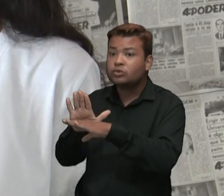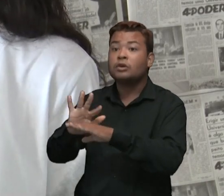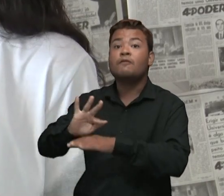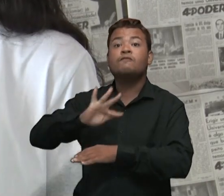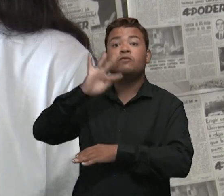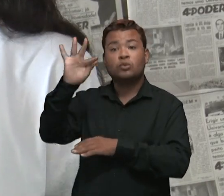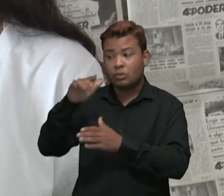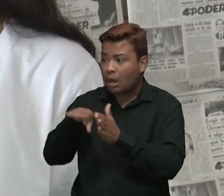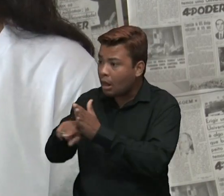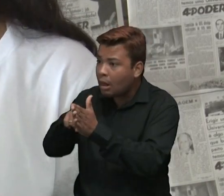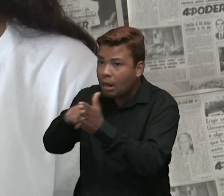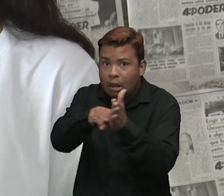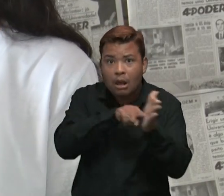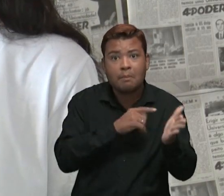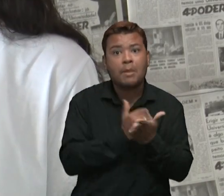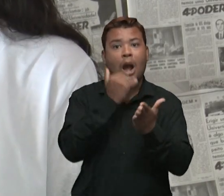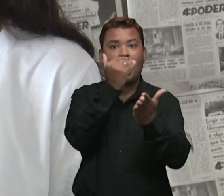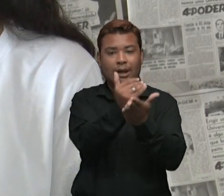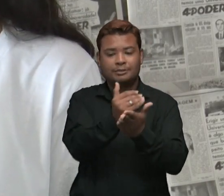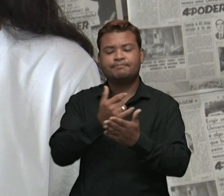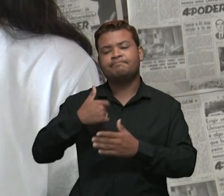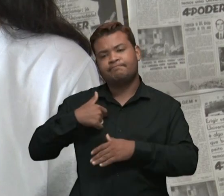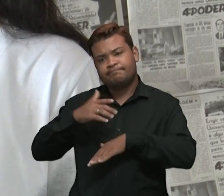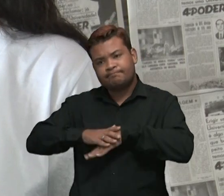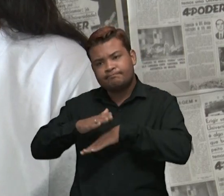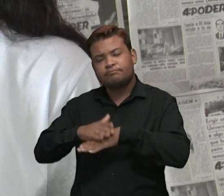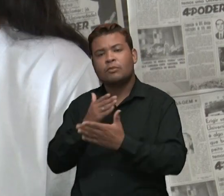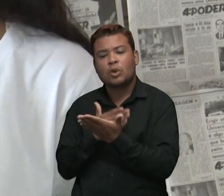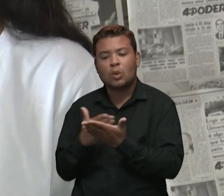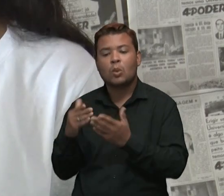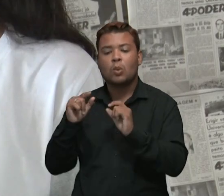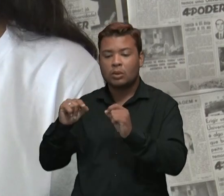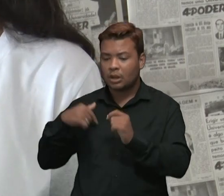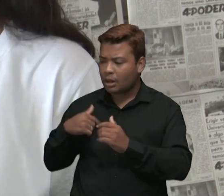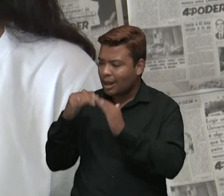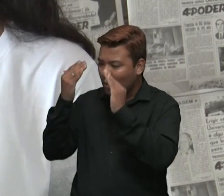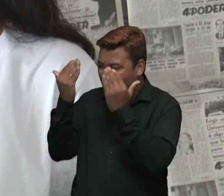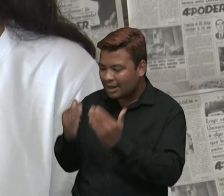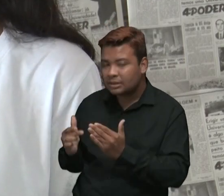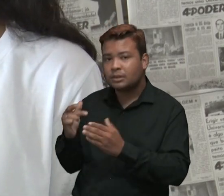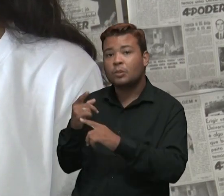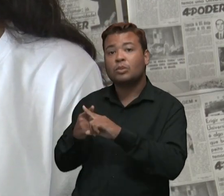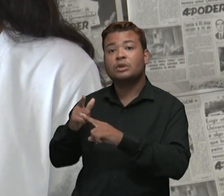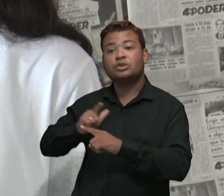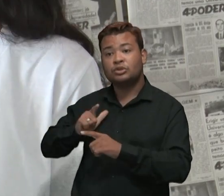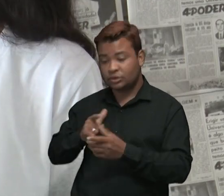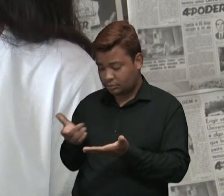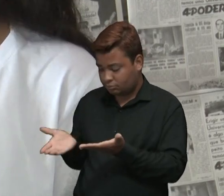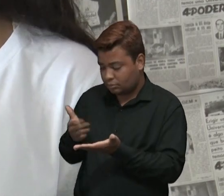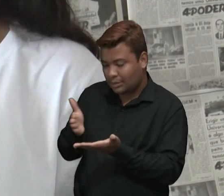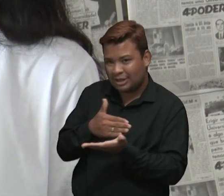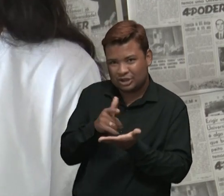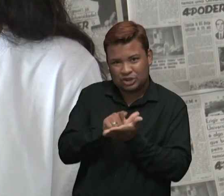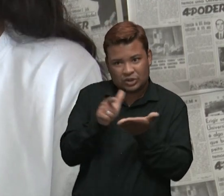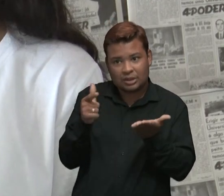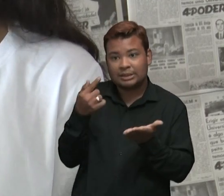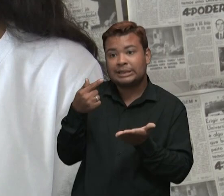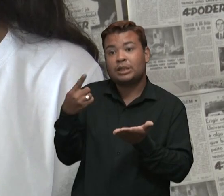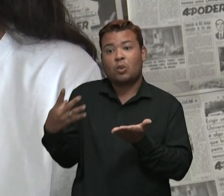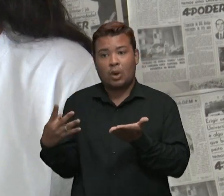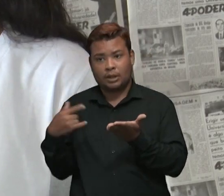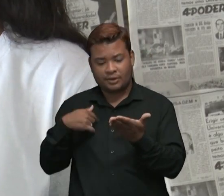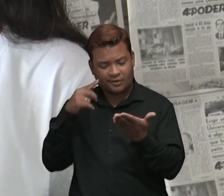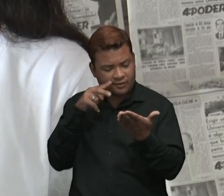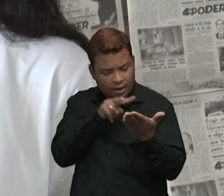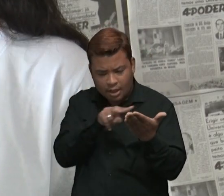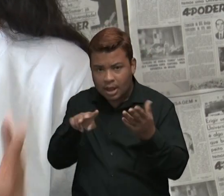vir, né? A partir disso, então, eu fiz uma análise das 74 capas que eu tinha nas mãos, vendo as manchetes principais,